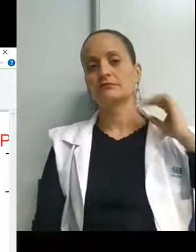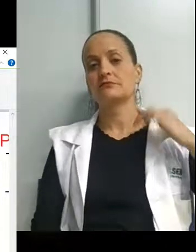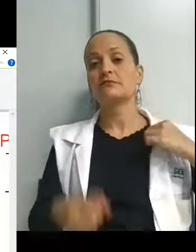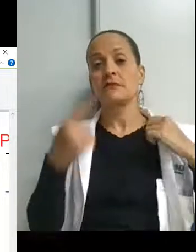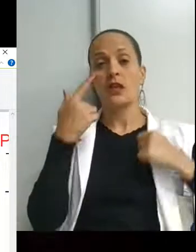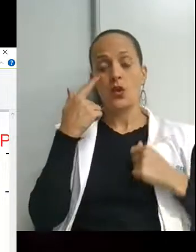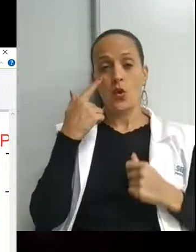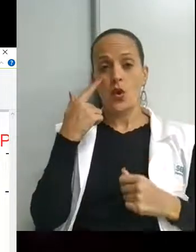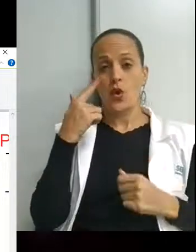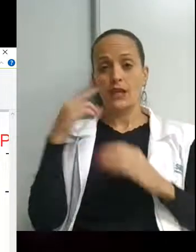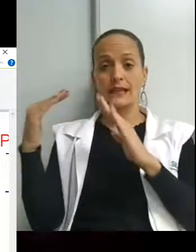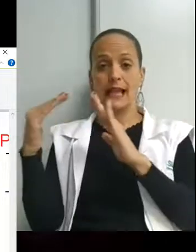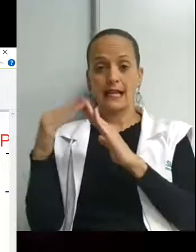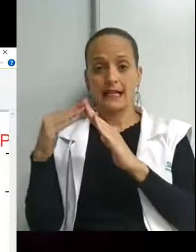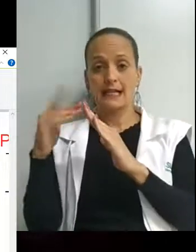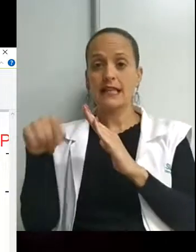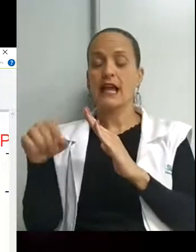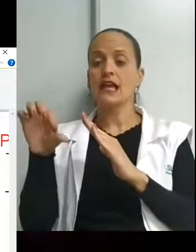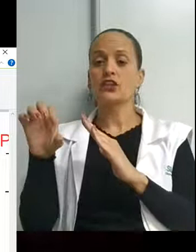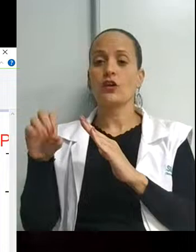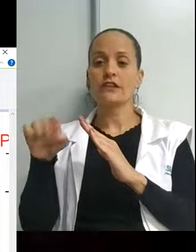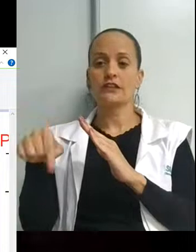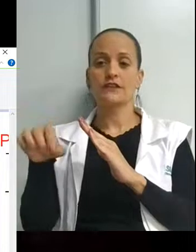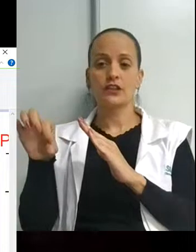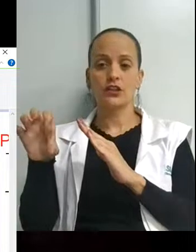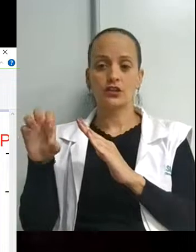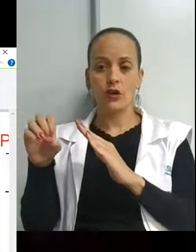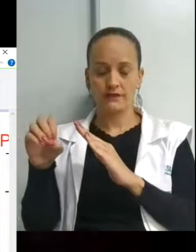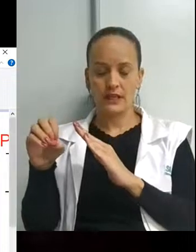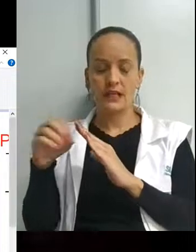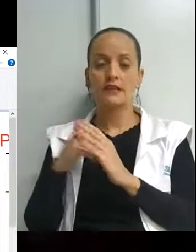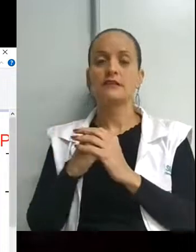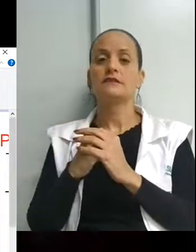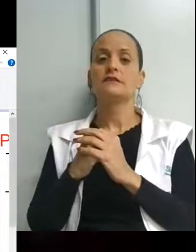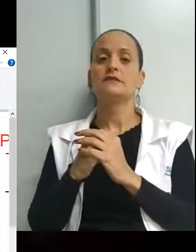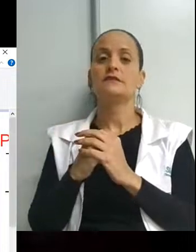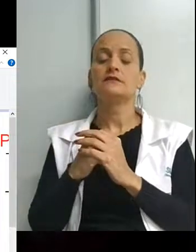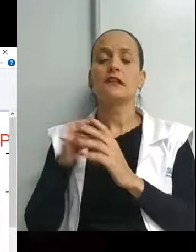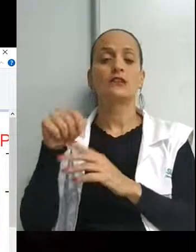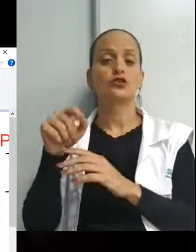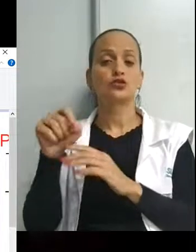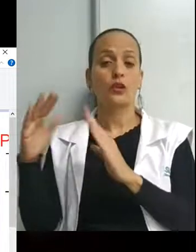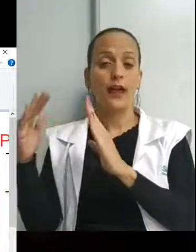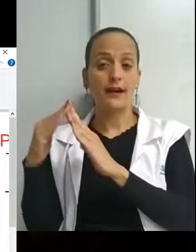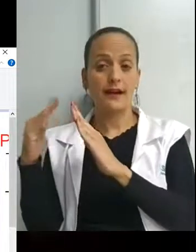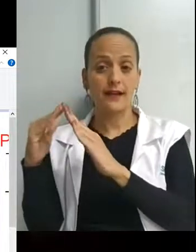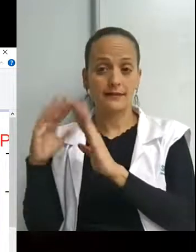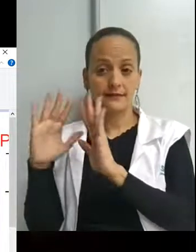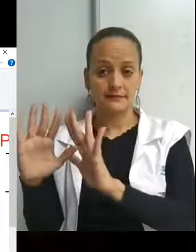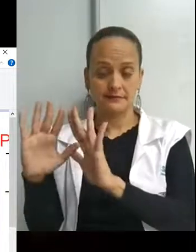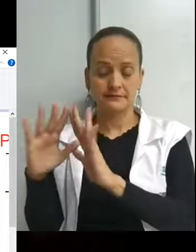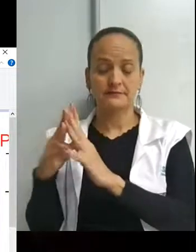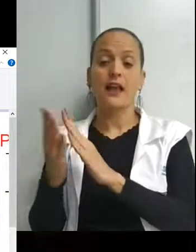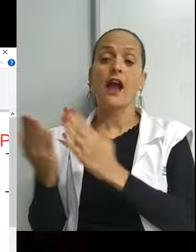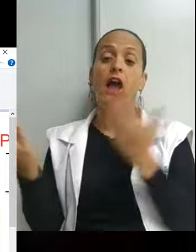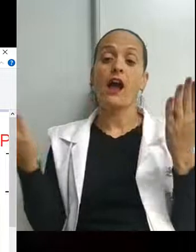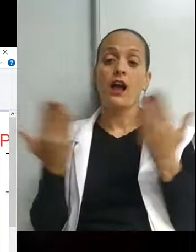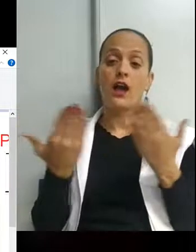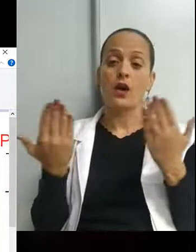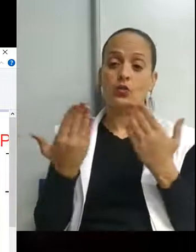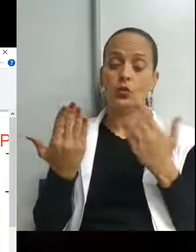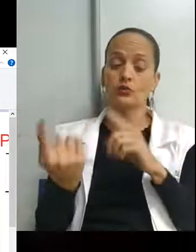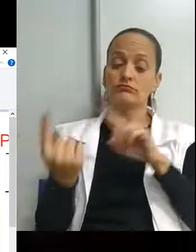90,90 ampere, certo? Essa é a corrente o quê? Só do circuito da casa, certo? E agora, o que a gente vai